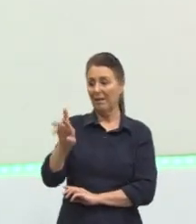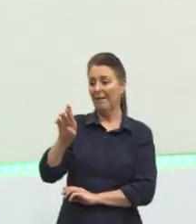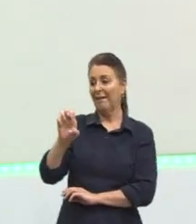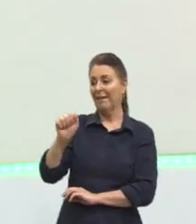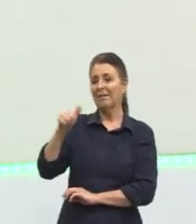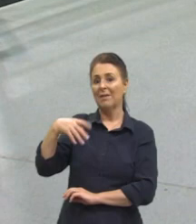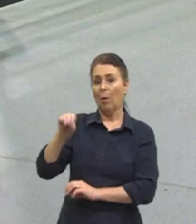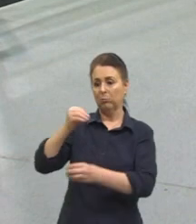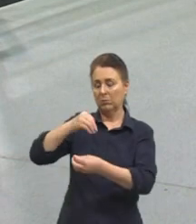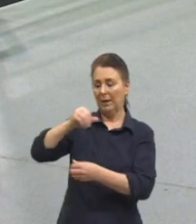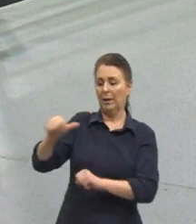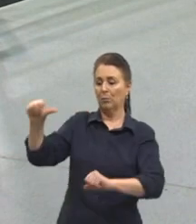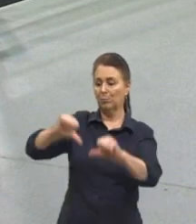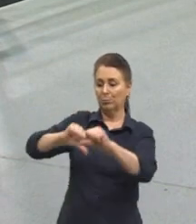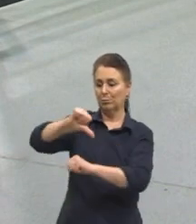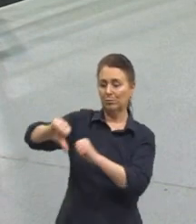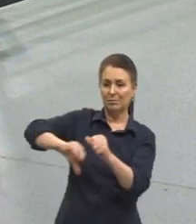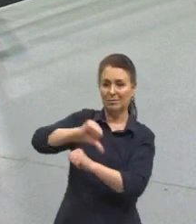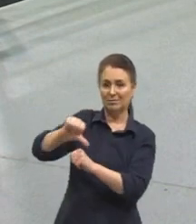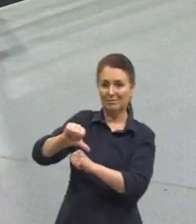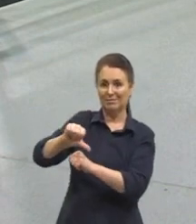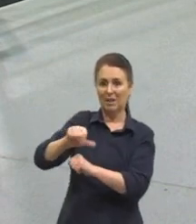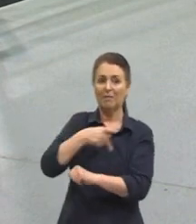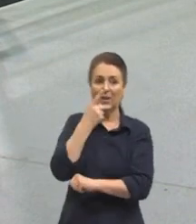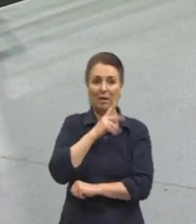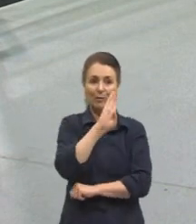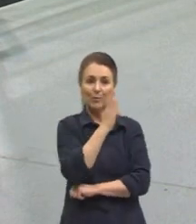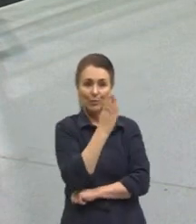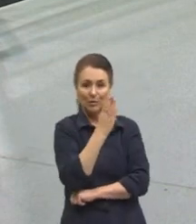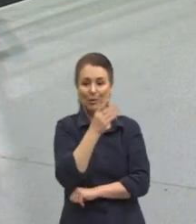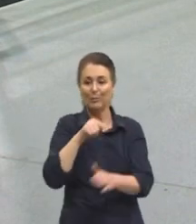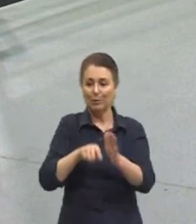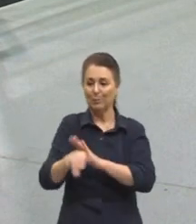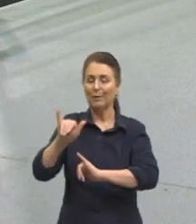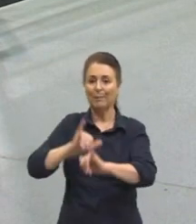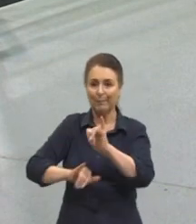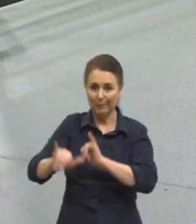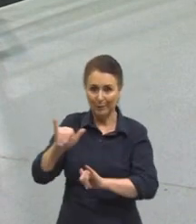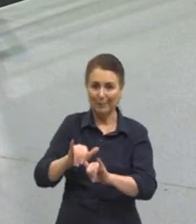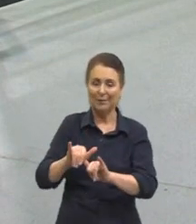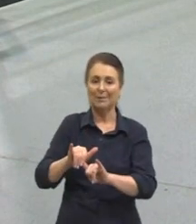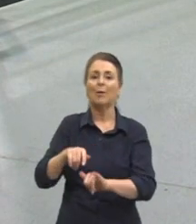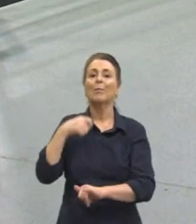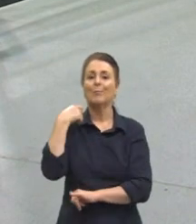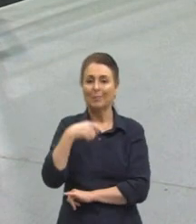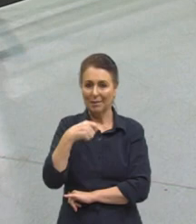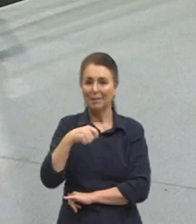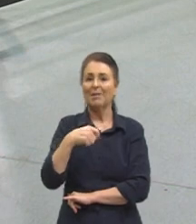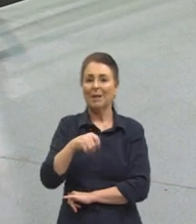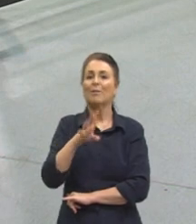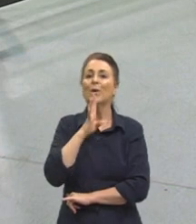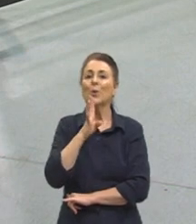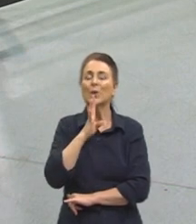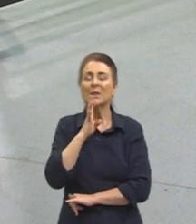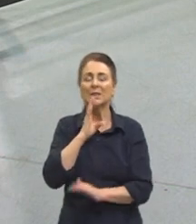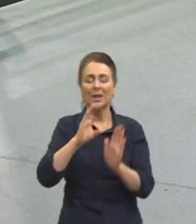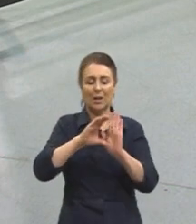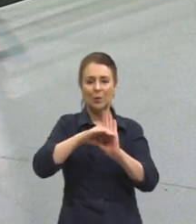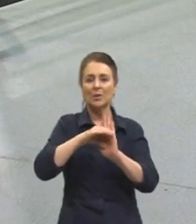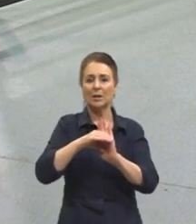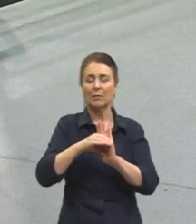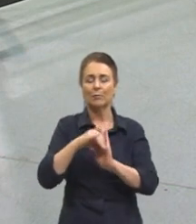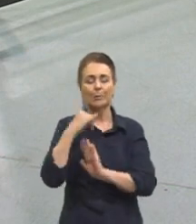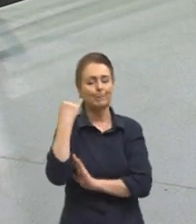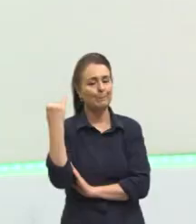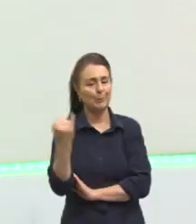de biologia e cobrava química exatamente Então tinha que ter a questão dos conceitos foi fundamental esse ano